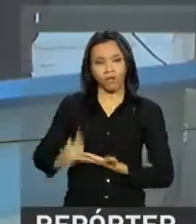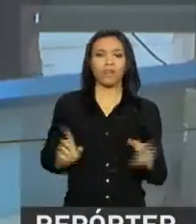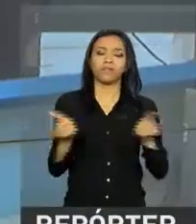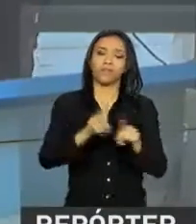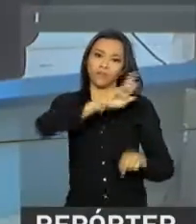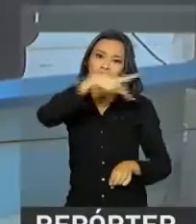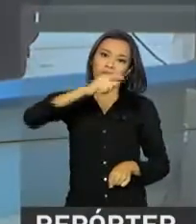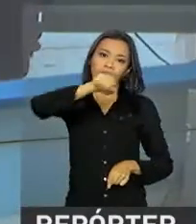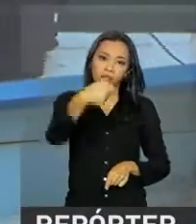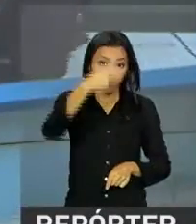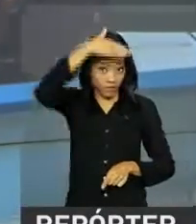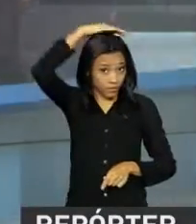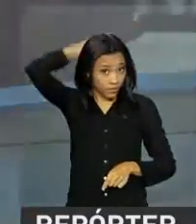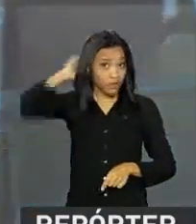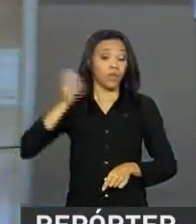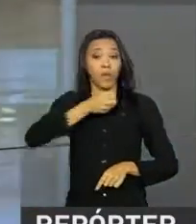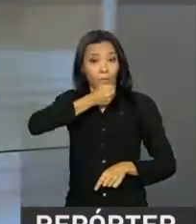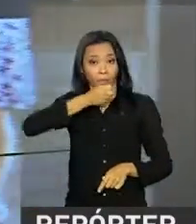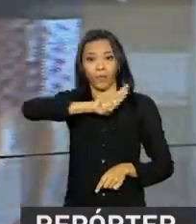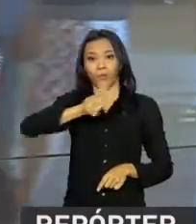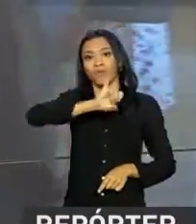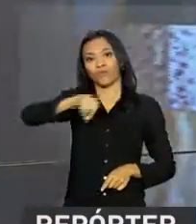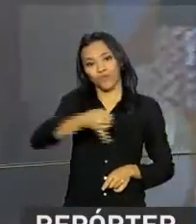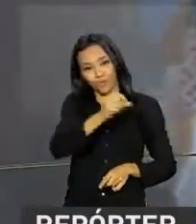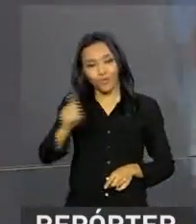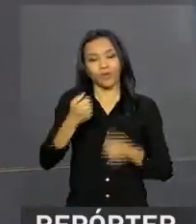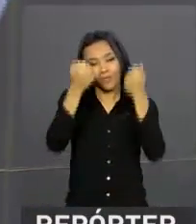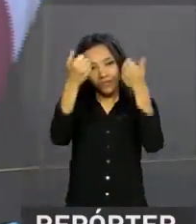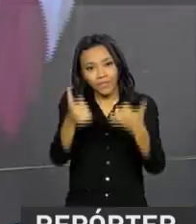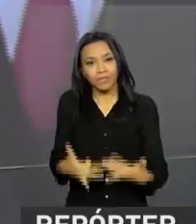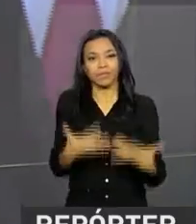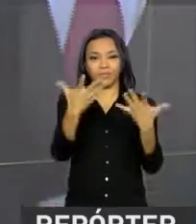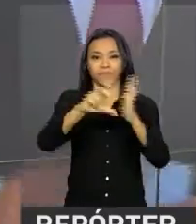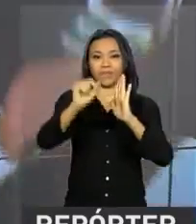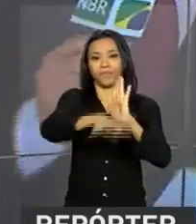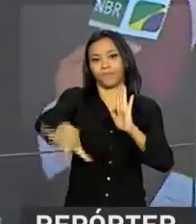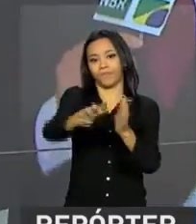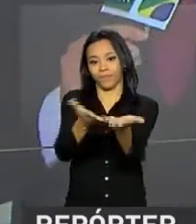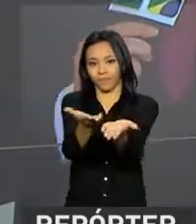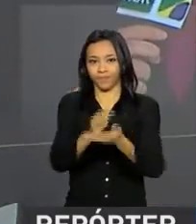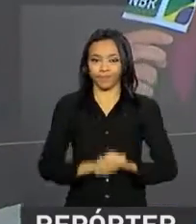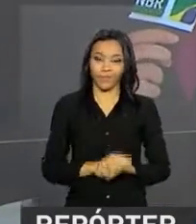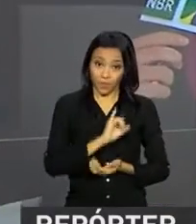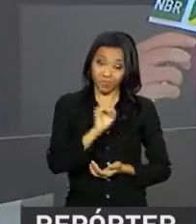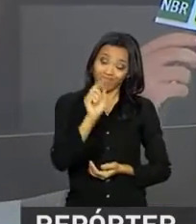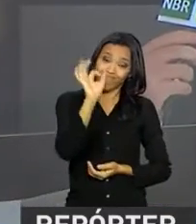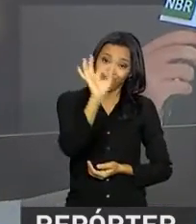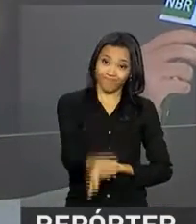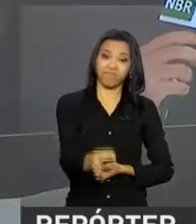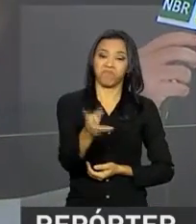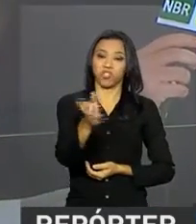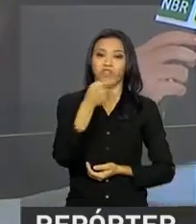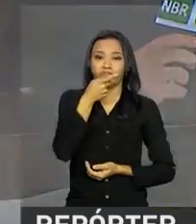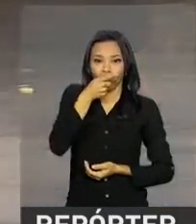temer joão pedro neto traz detalhes pra gente direto do palácio do planalto o joão pedro oldoni é exatamente isso que